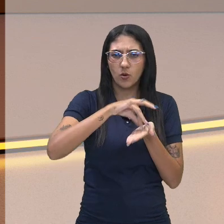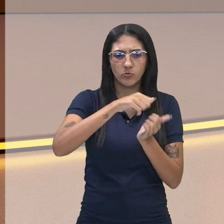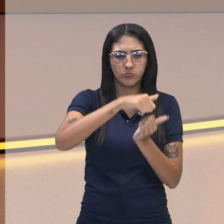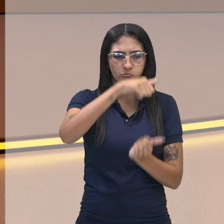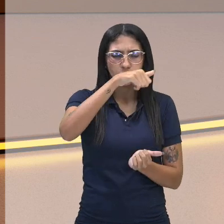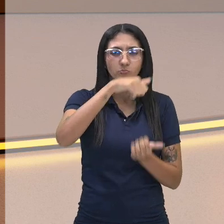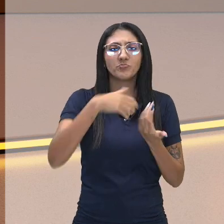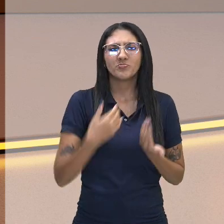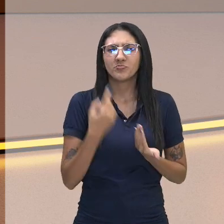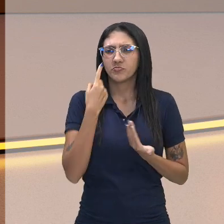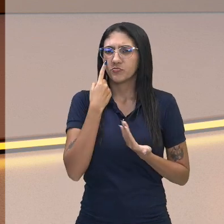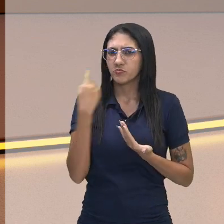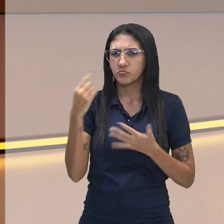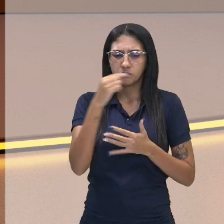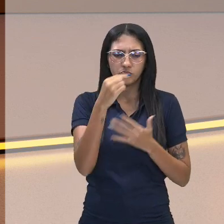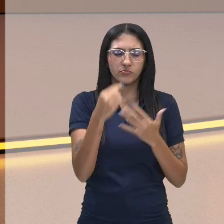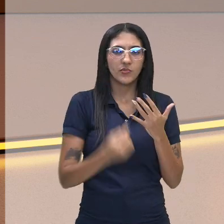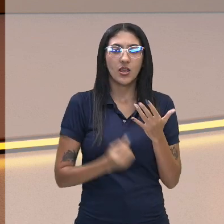desses vestígios,